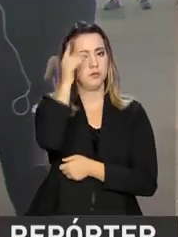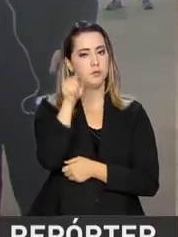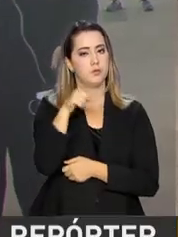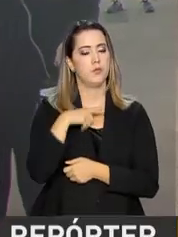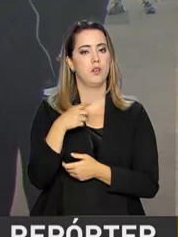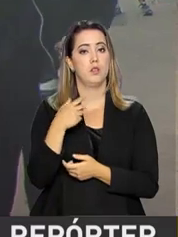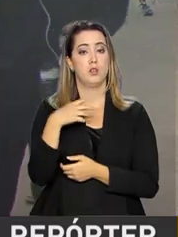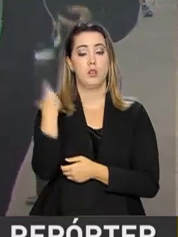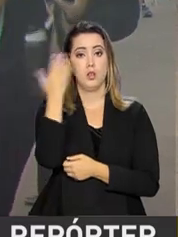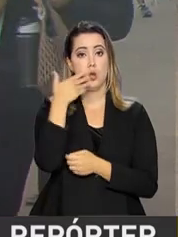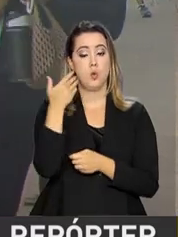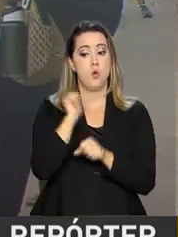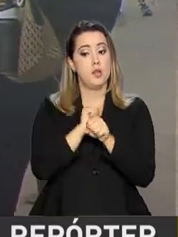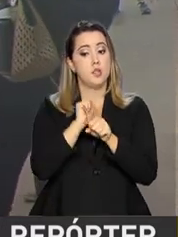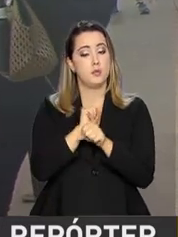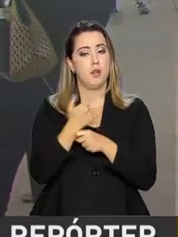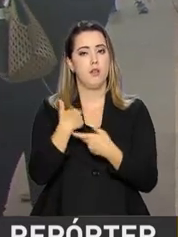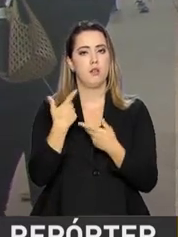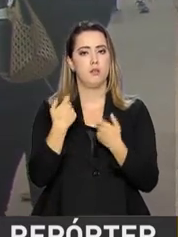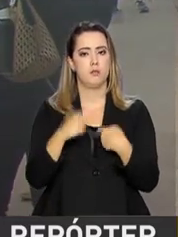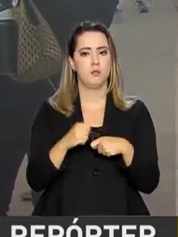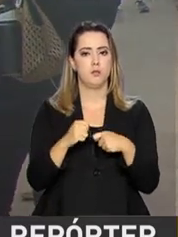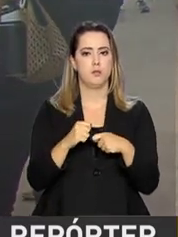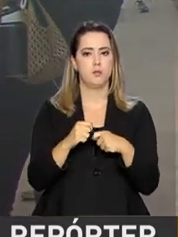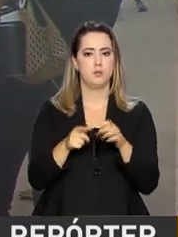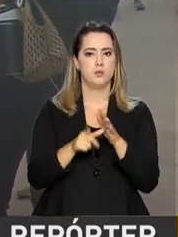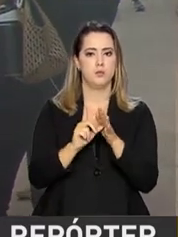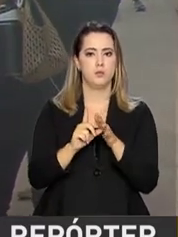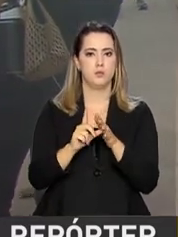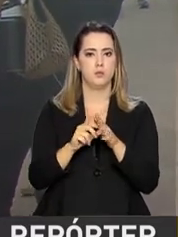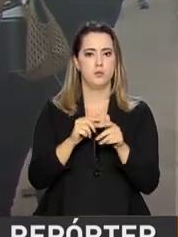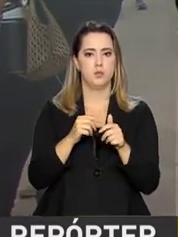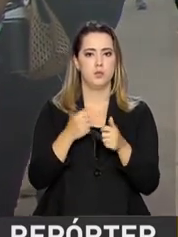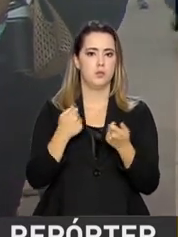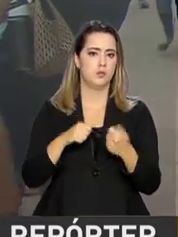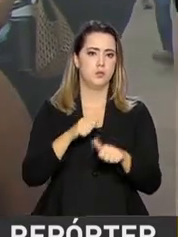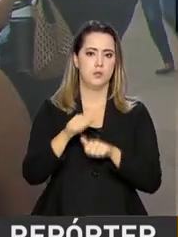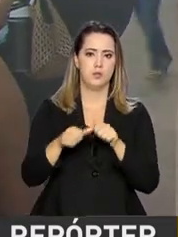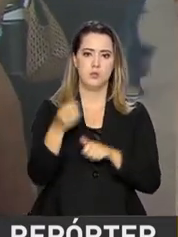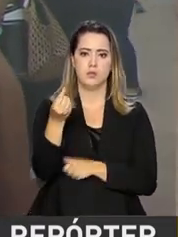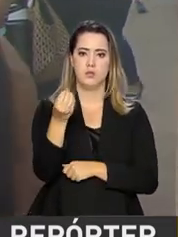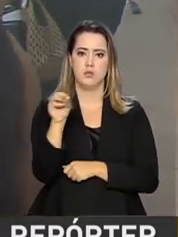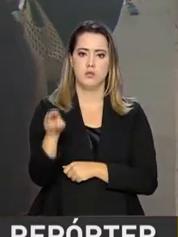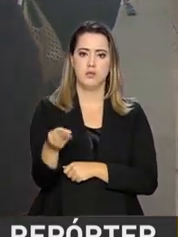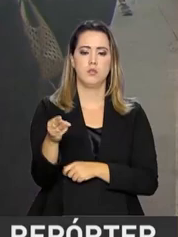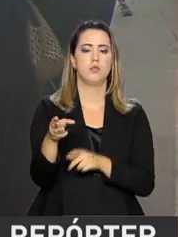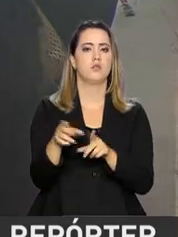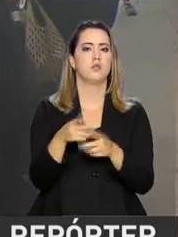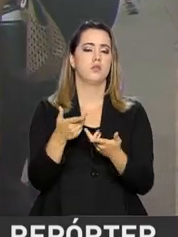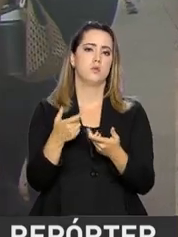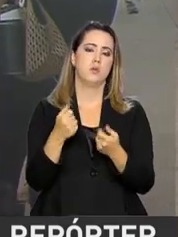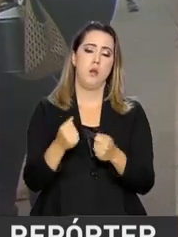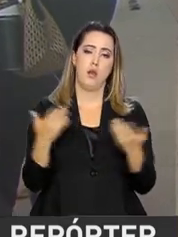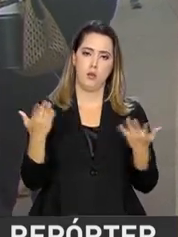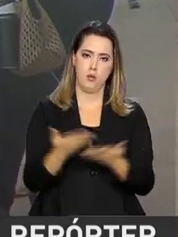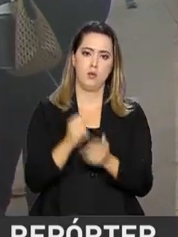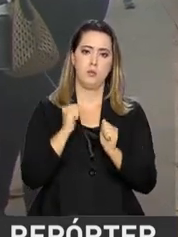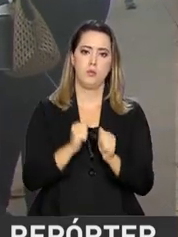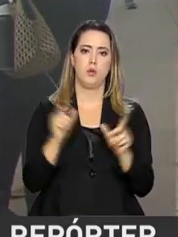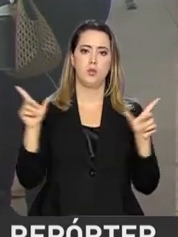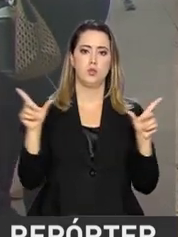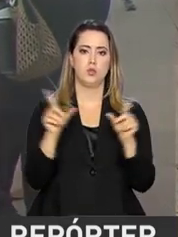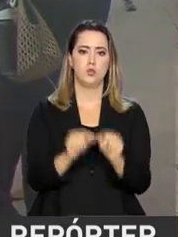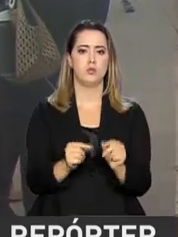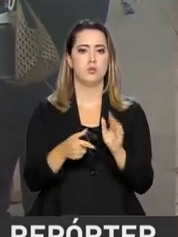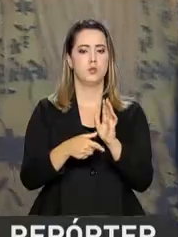entre a jornada, onde você pode, deveria ser não mudado, né? 60 minutos, não era negociado, mas agora você pode reduzir